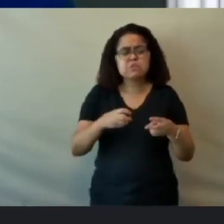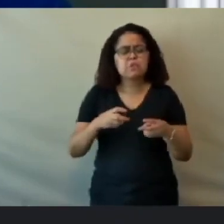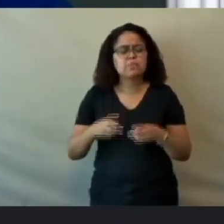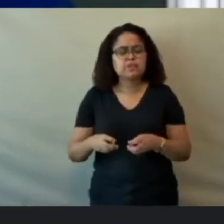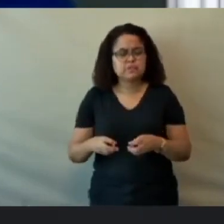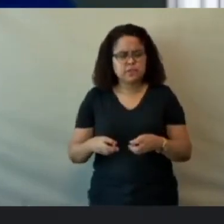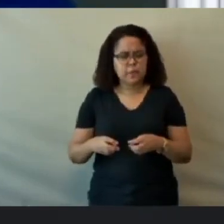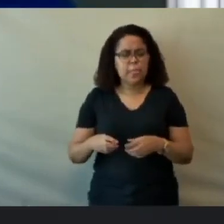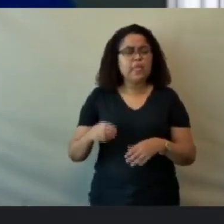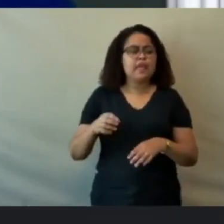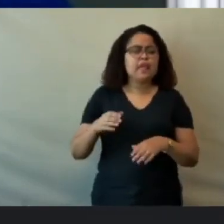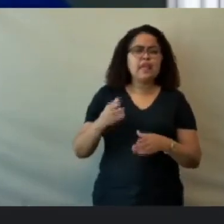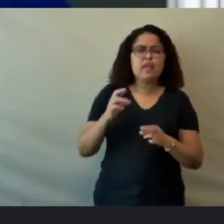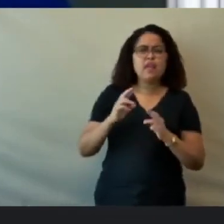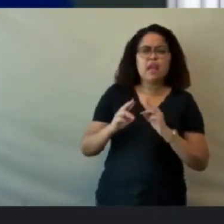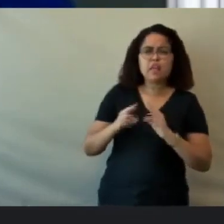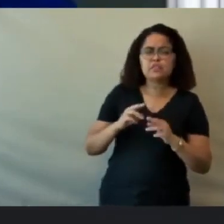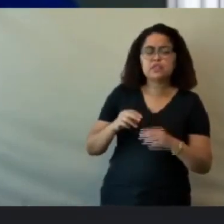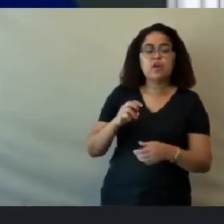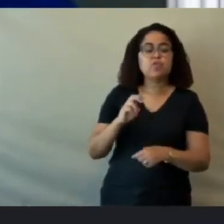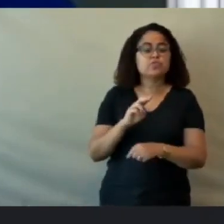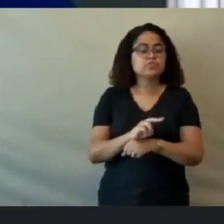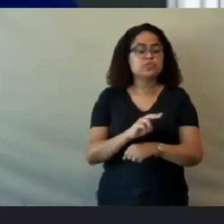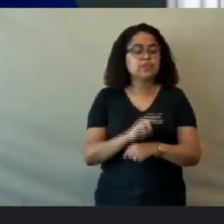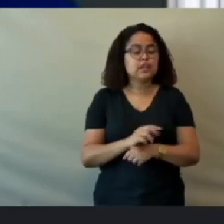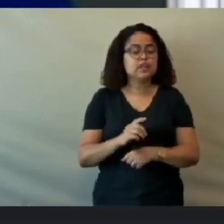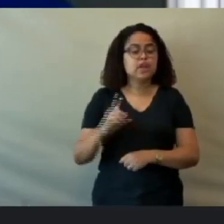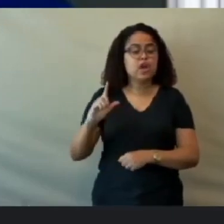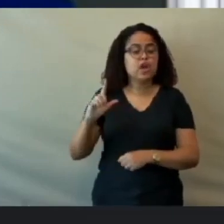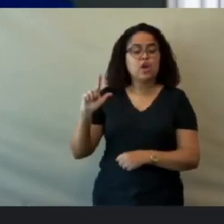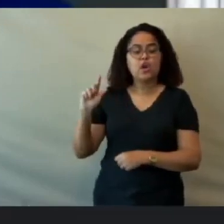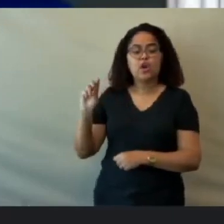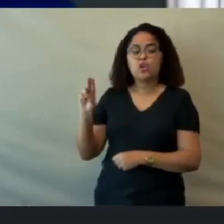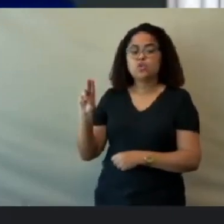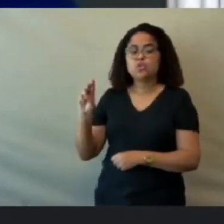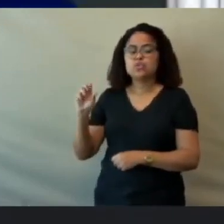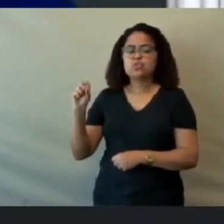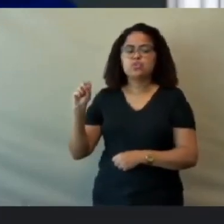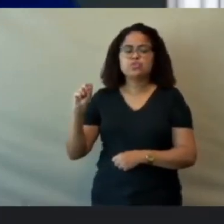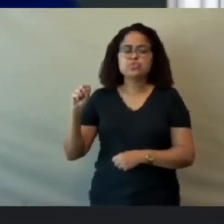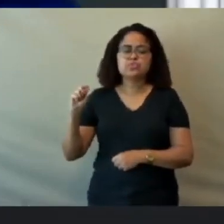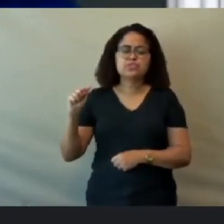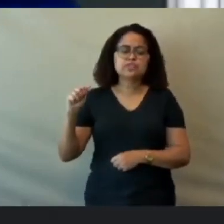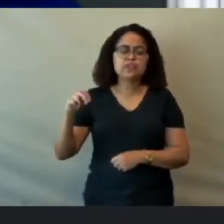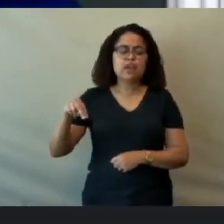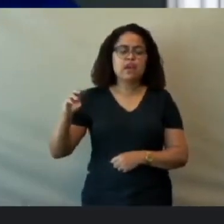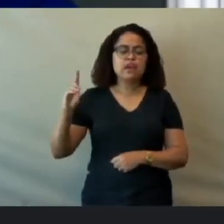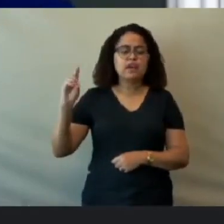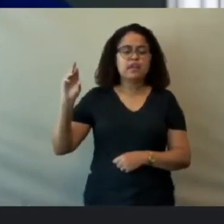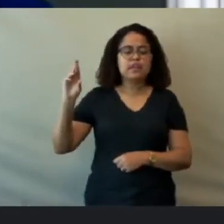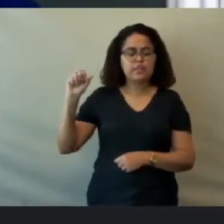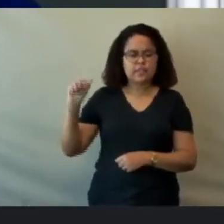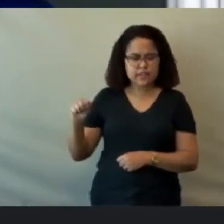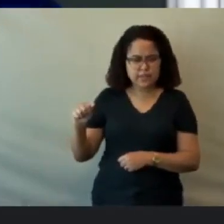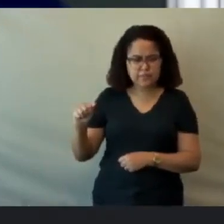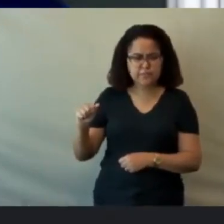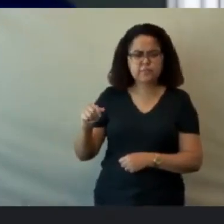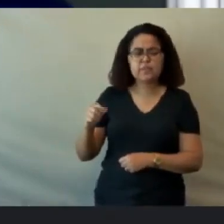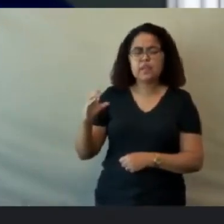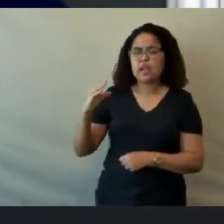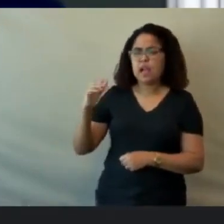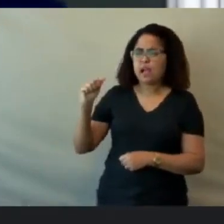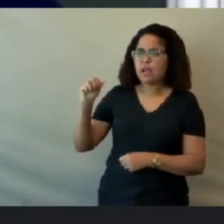a colega Lussandra estou vendo a Carla também por aqui passo a palavra para vocês.